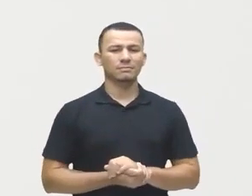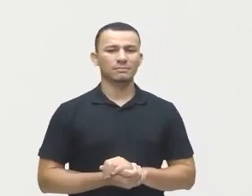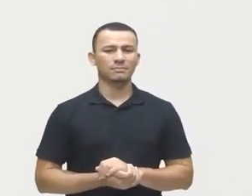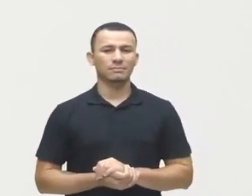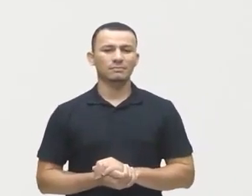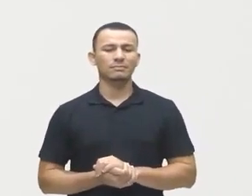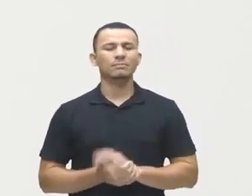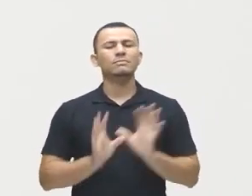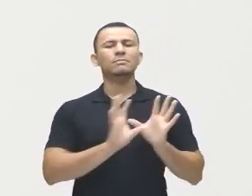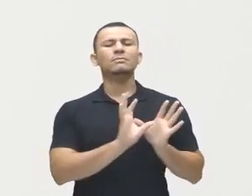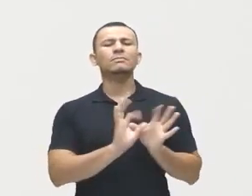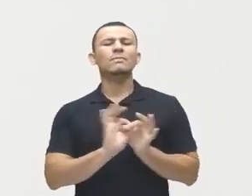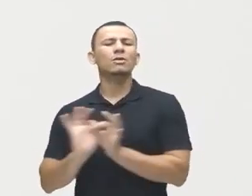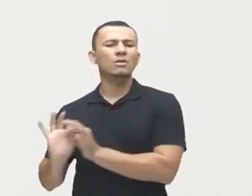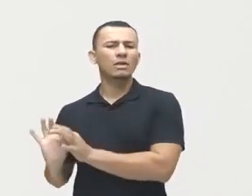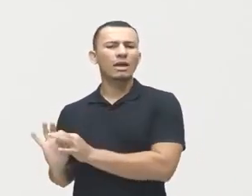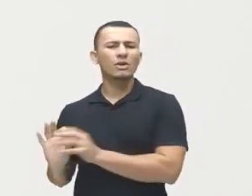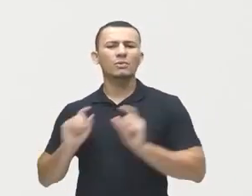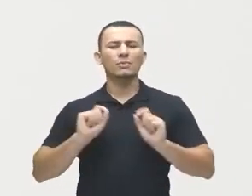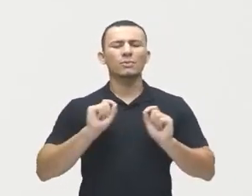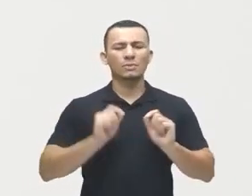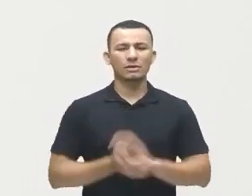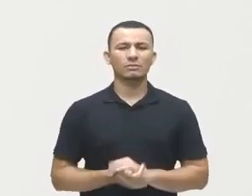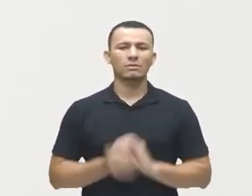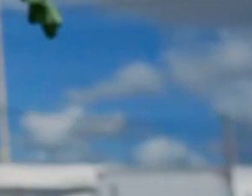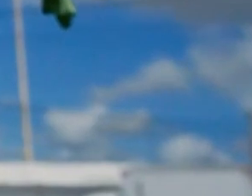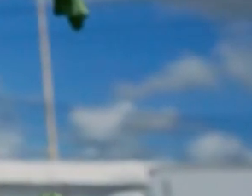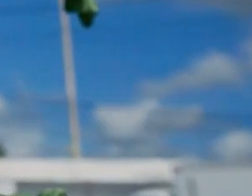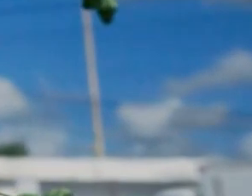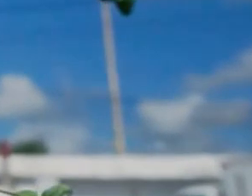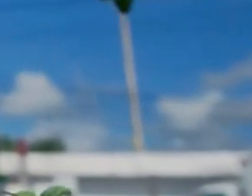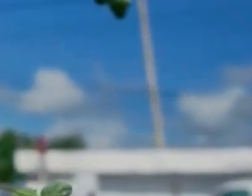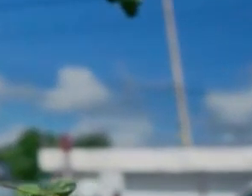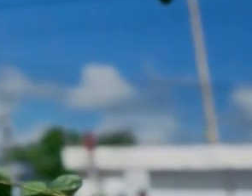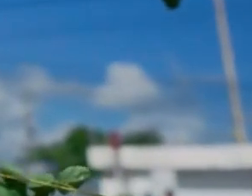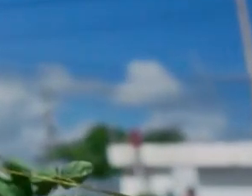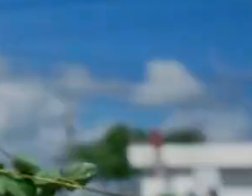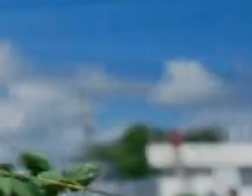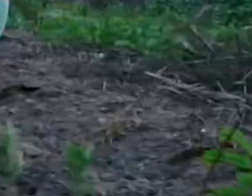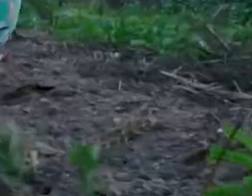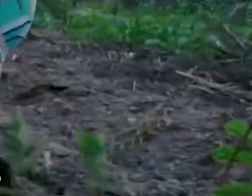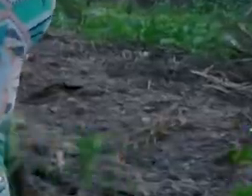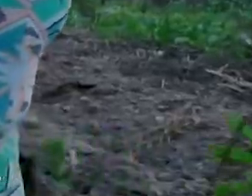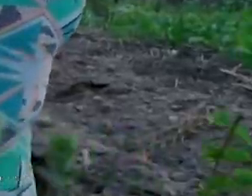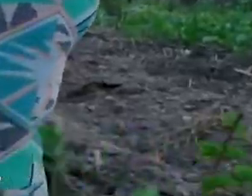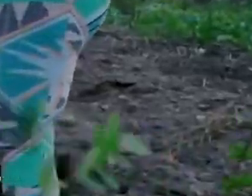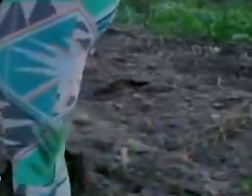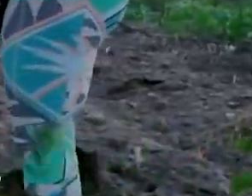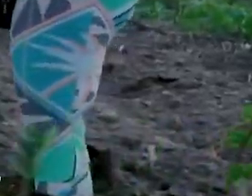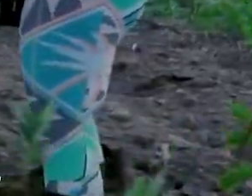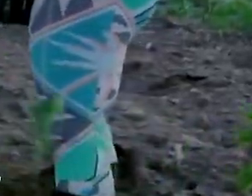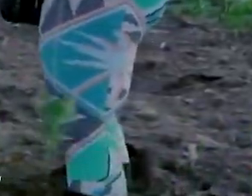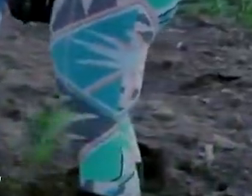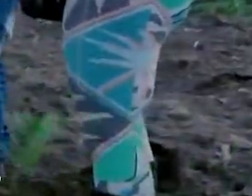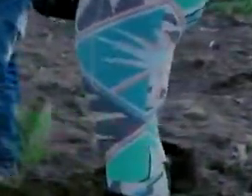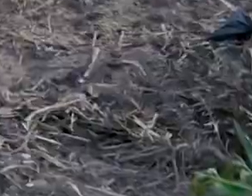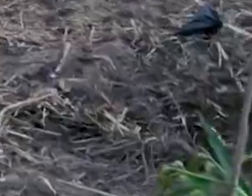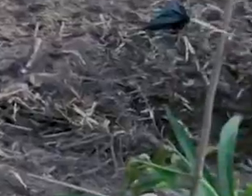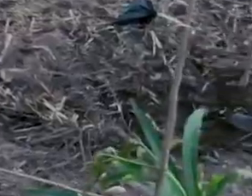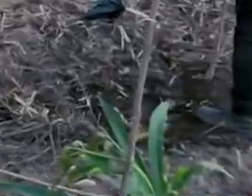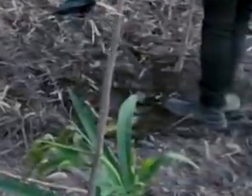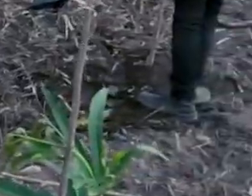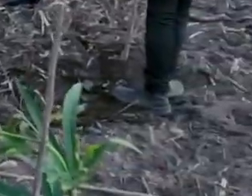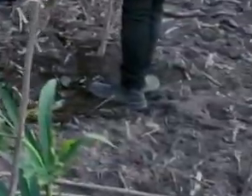e referente. Pode se tratar de diversos assuntos. Cuidar de um futuro melhor é também cuidar do meio ambiente.